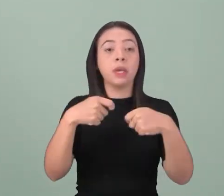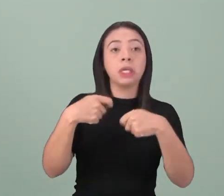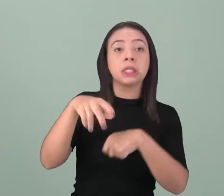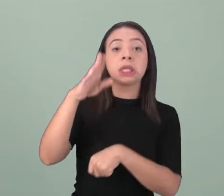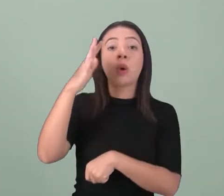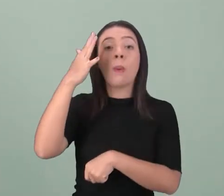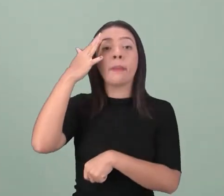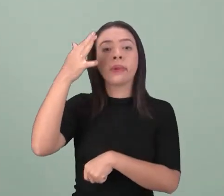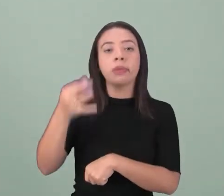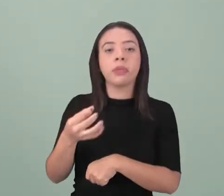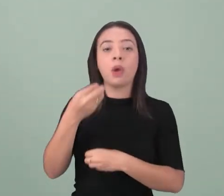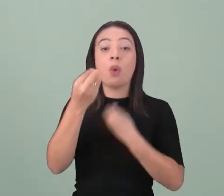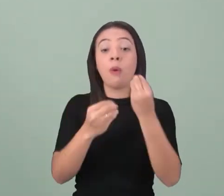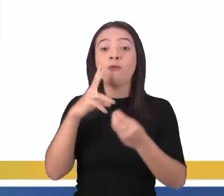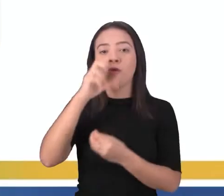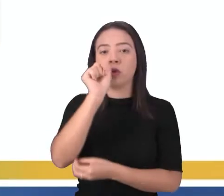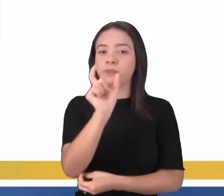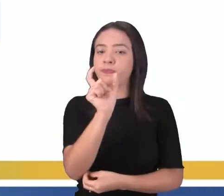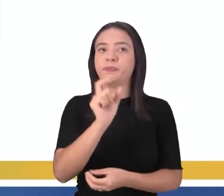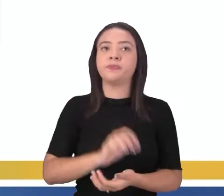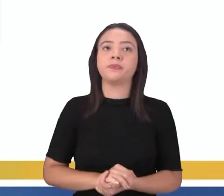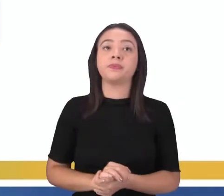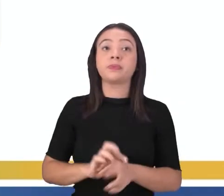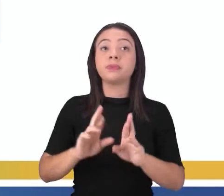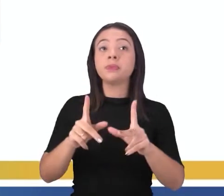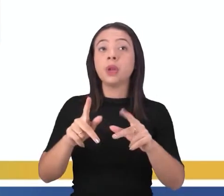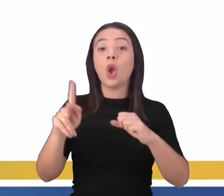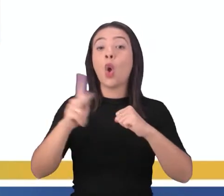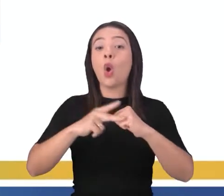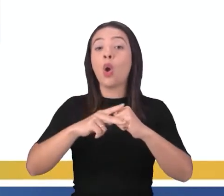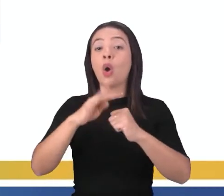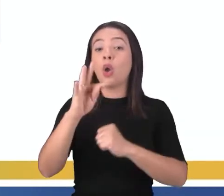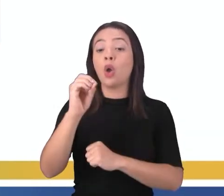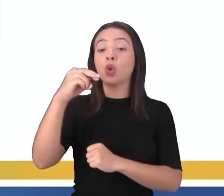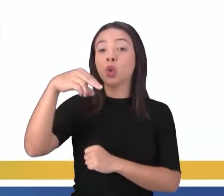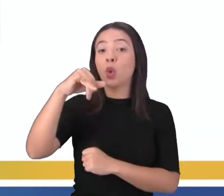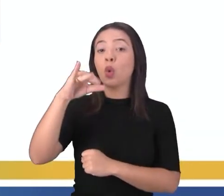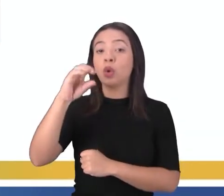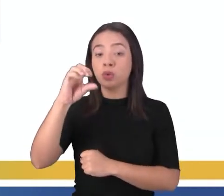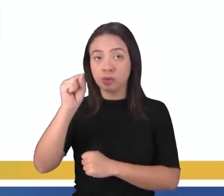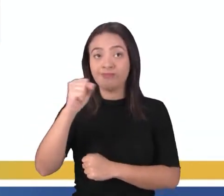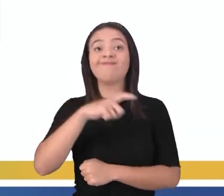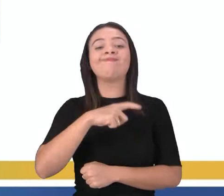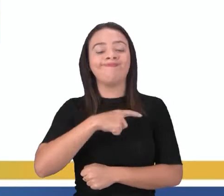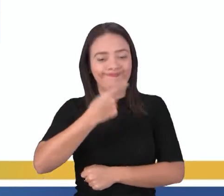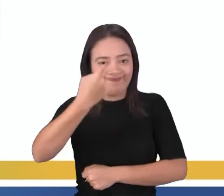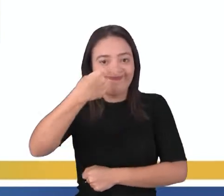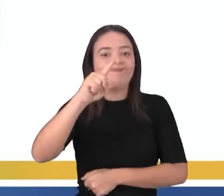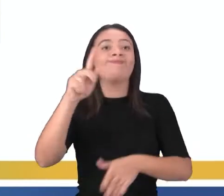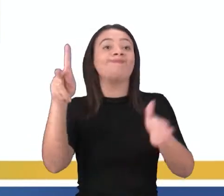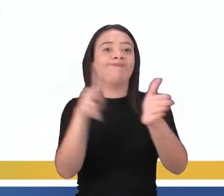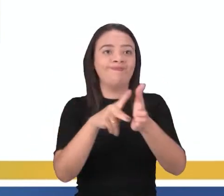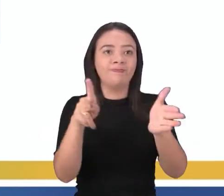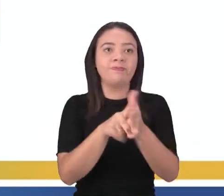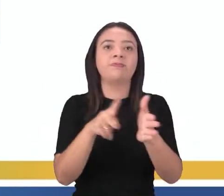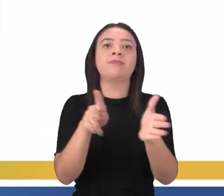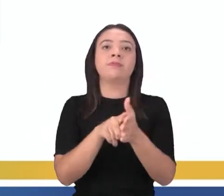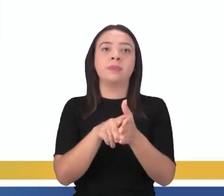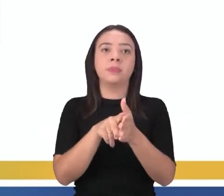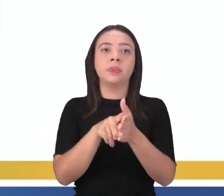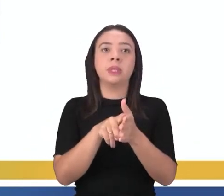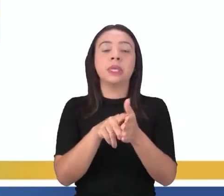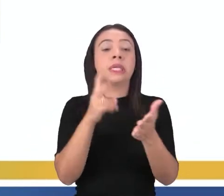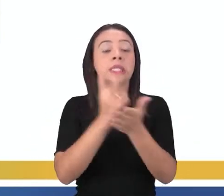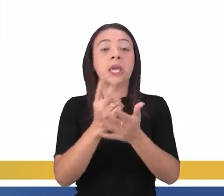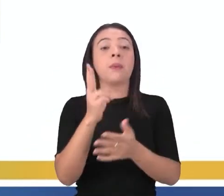força com que se fala. Os pronomes tônicos, por sua vez, eles possuem a acentuação própria e são usados